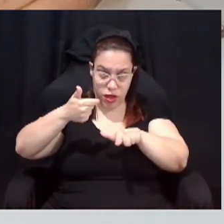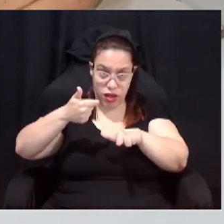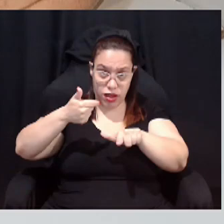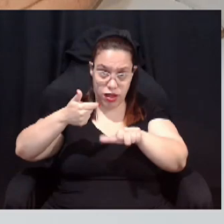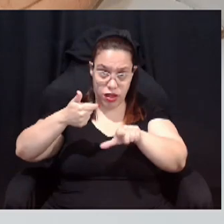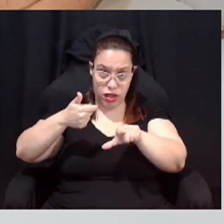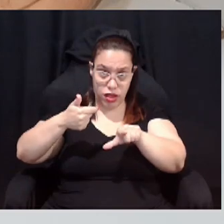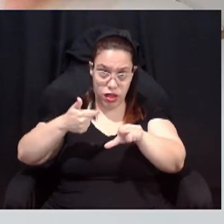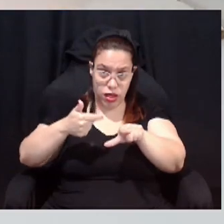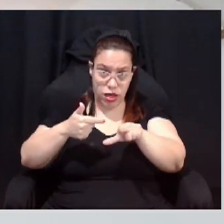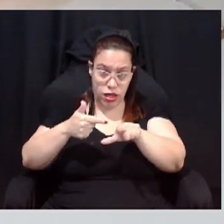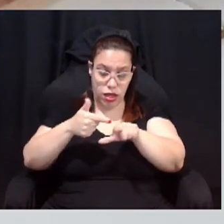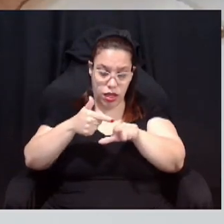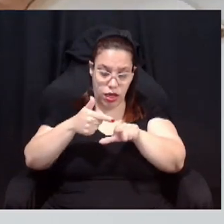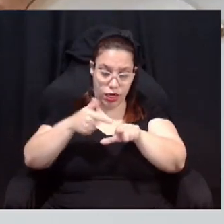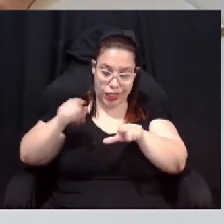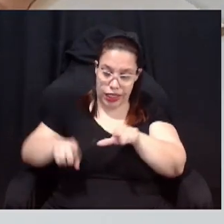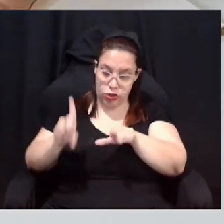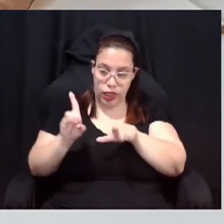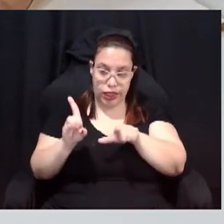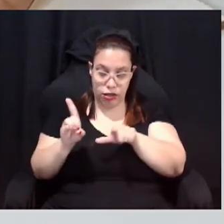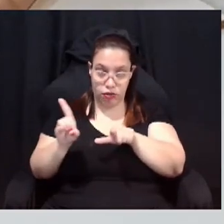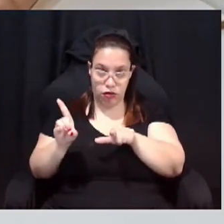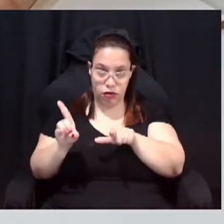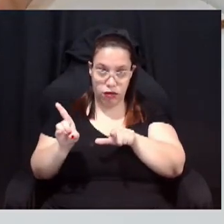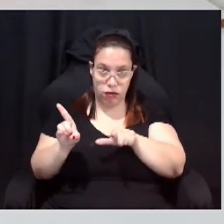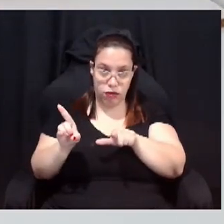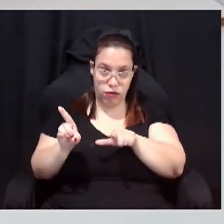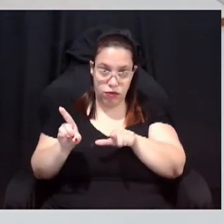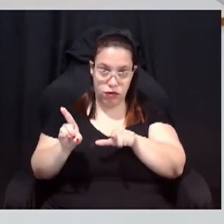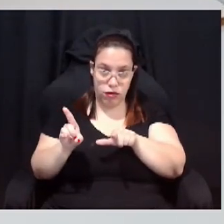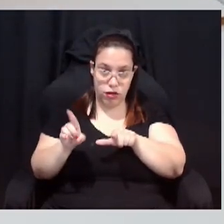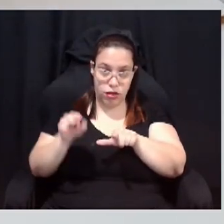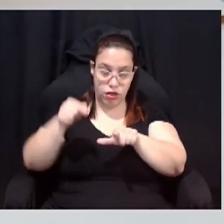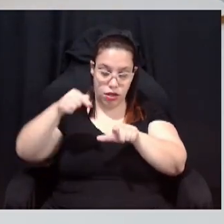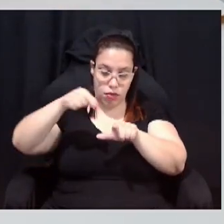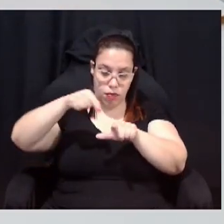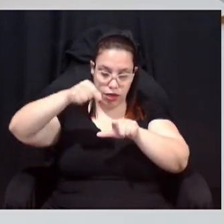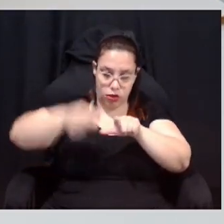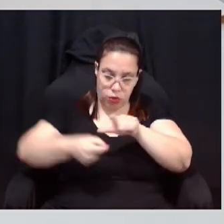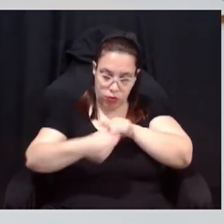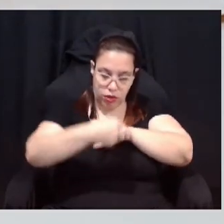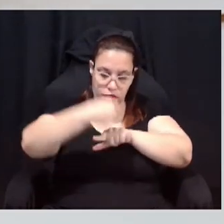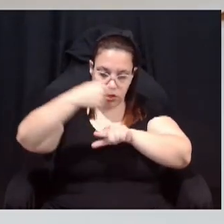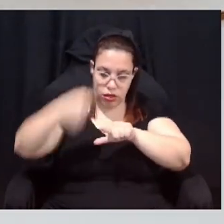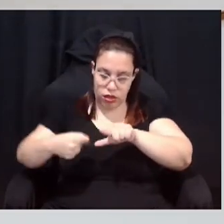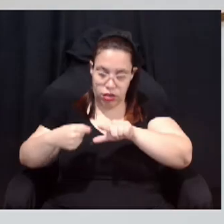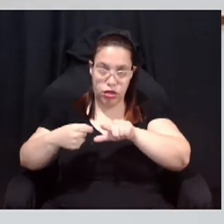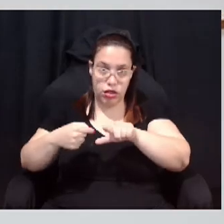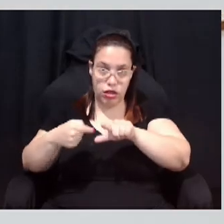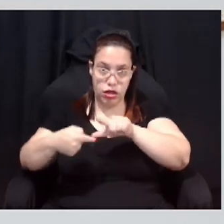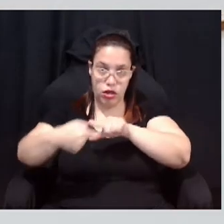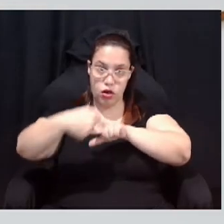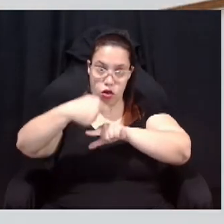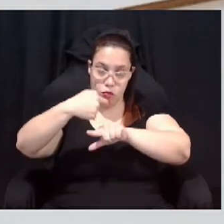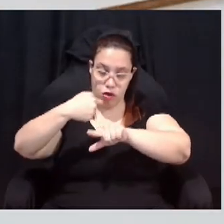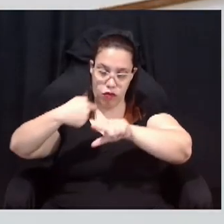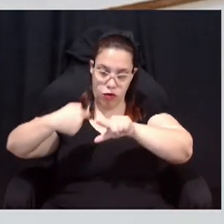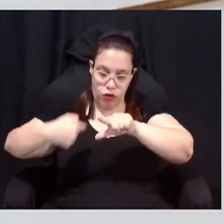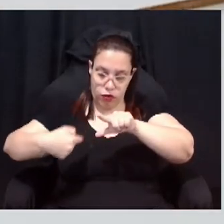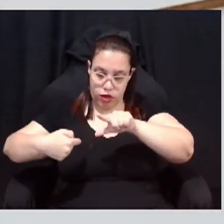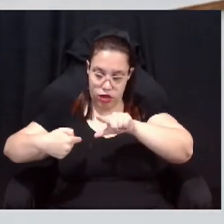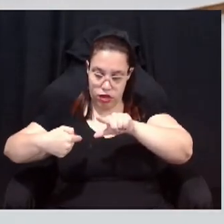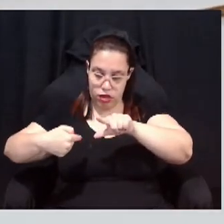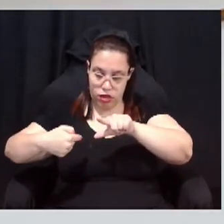lateral direita, tá? Então, passo por baixo e saio por cima. Eu formo uma voltinha virada para o lado